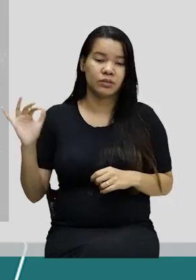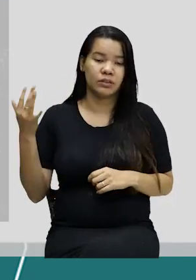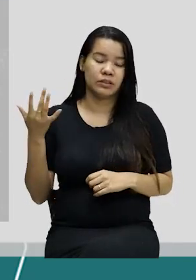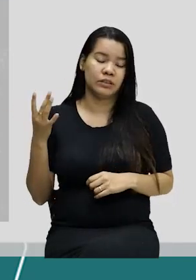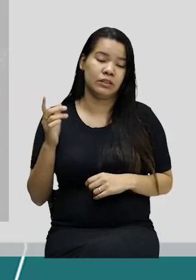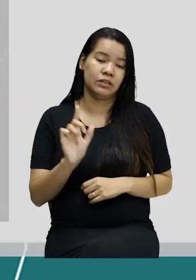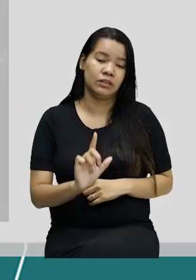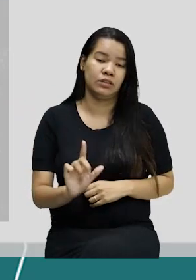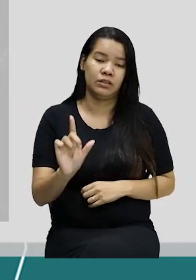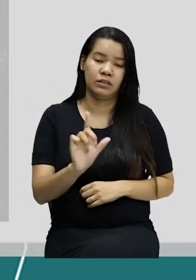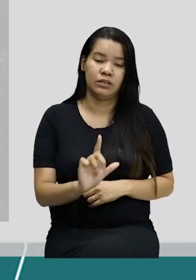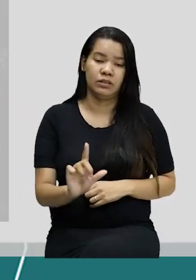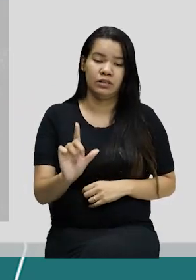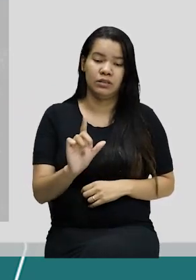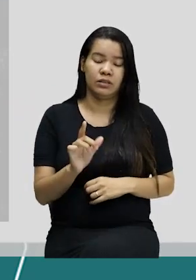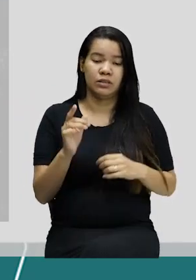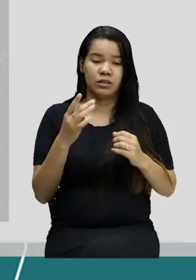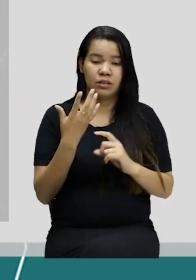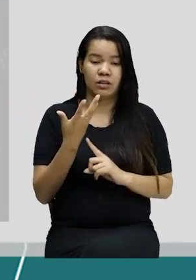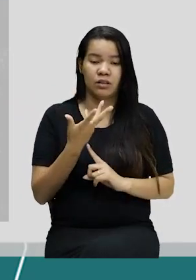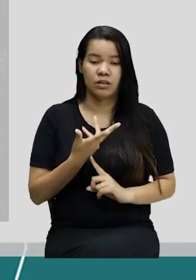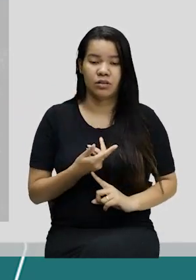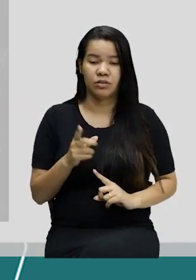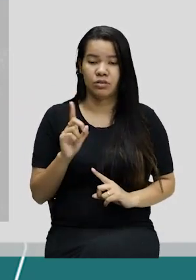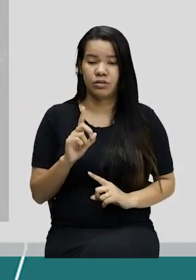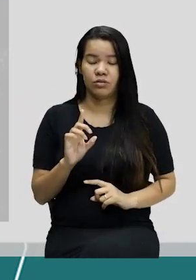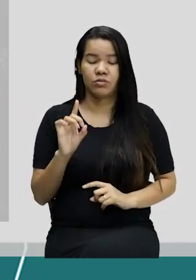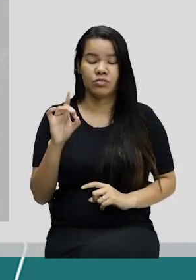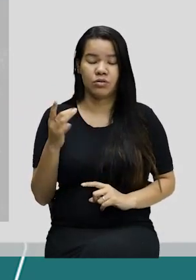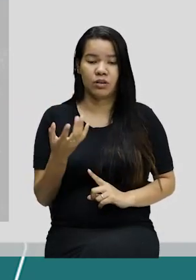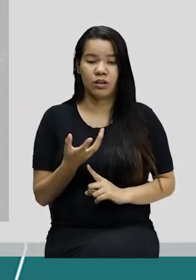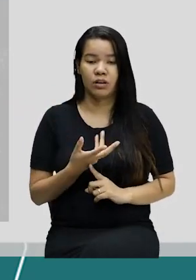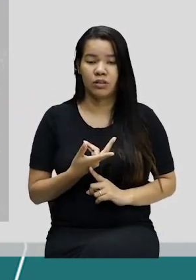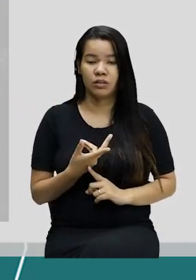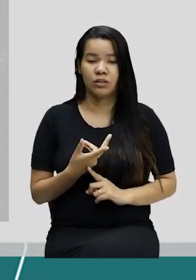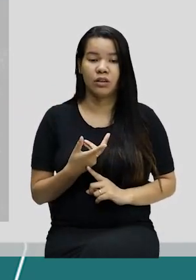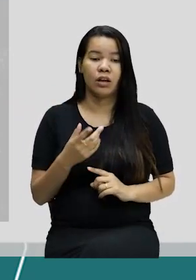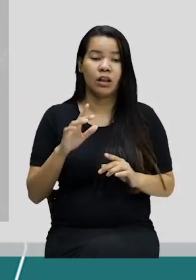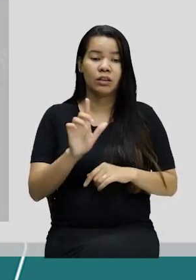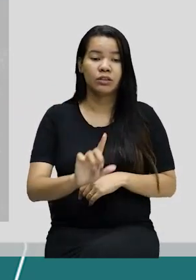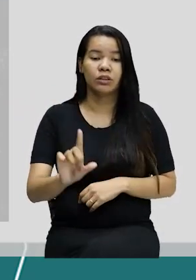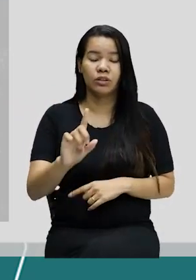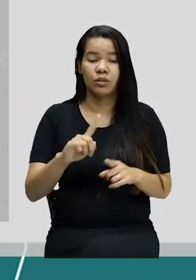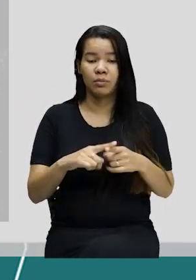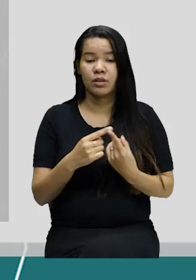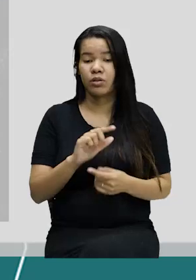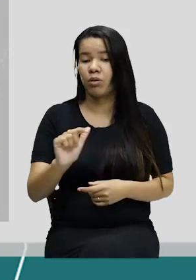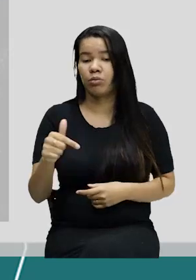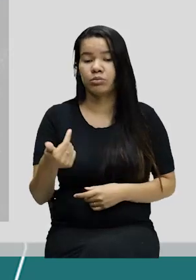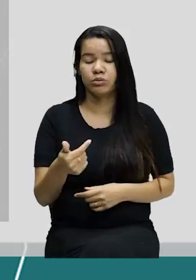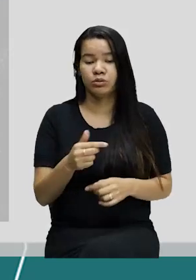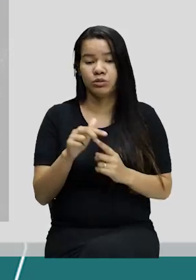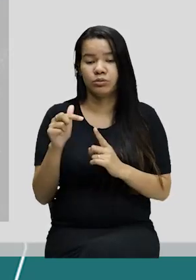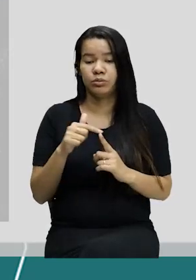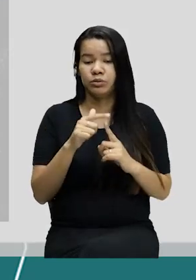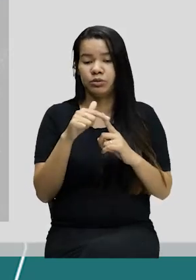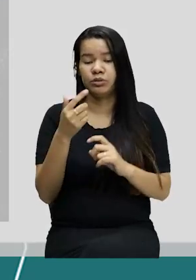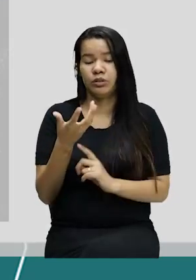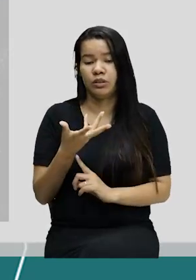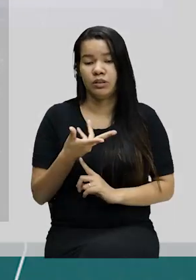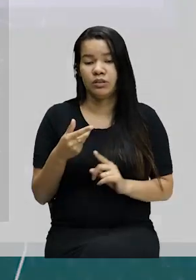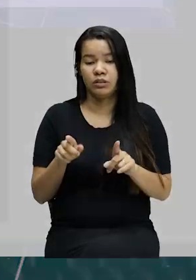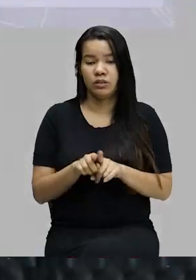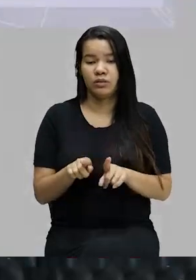é todo um conjunto, não inspira apenas a literatura, acaba inspirando várias outras formas de arte, né? Pastoral de Outono,